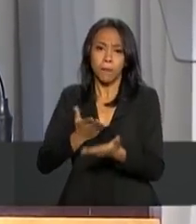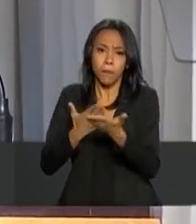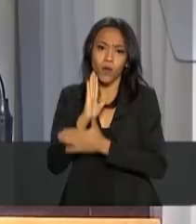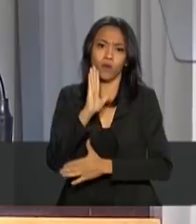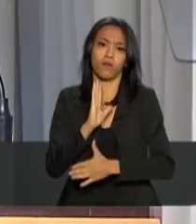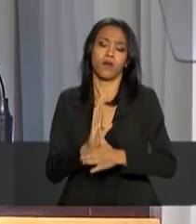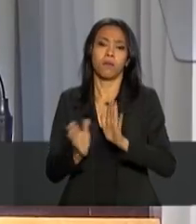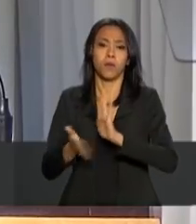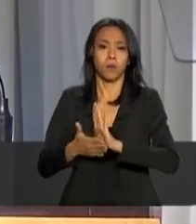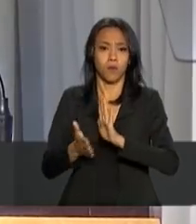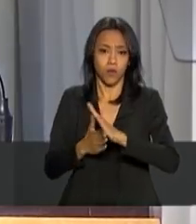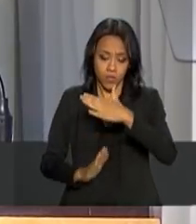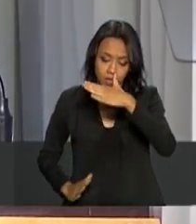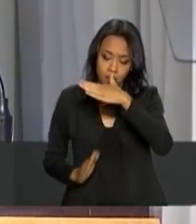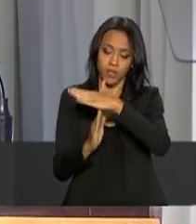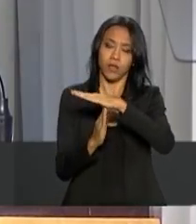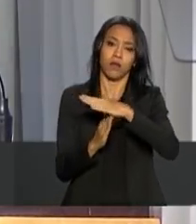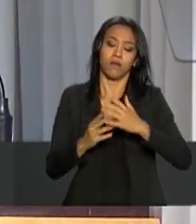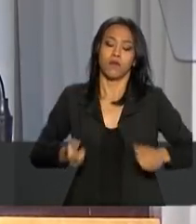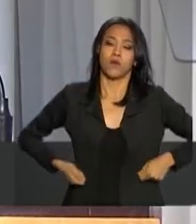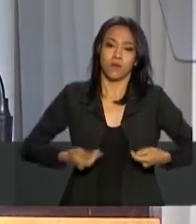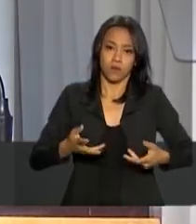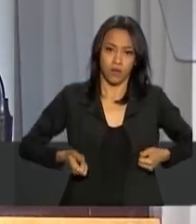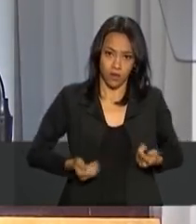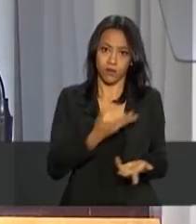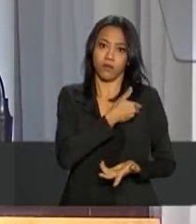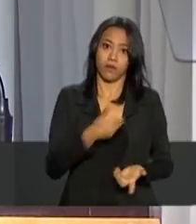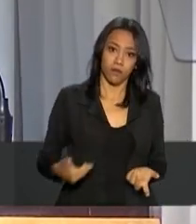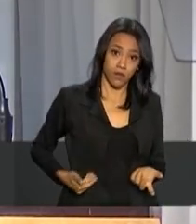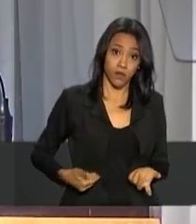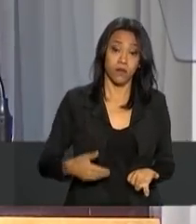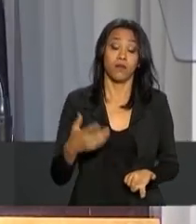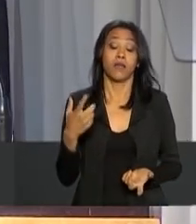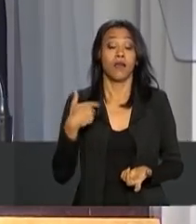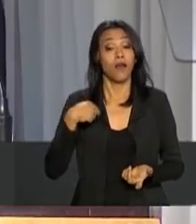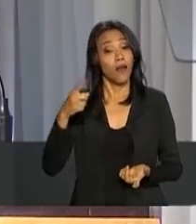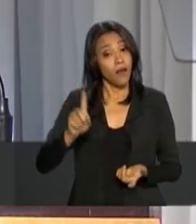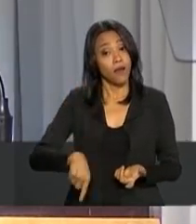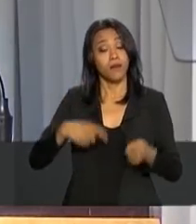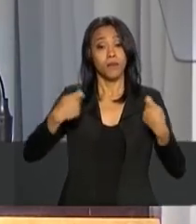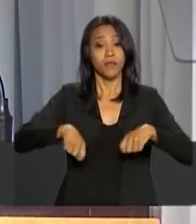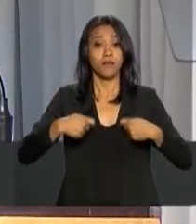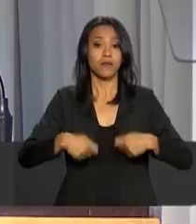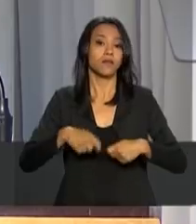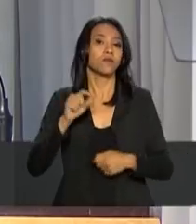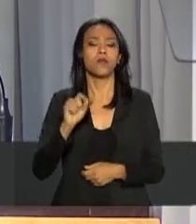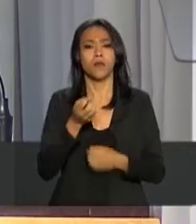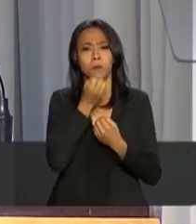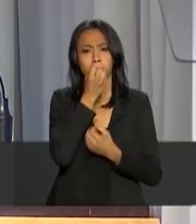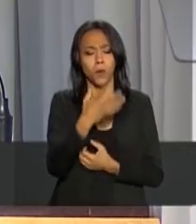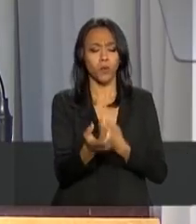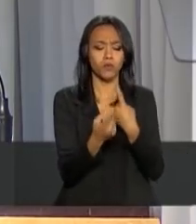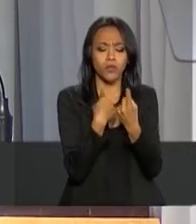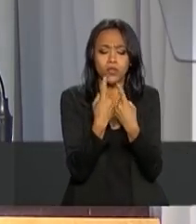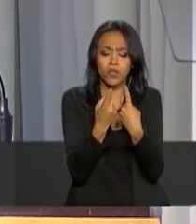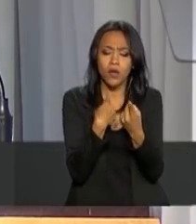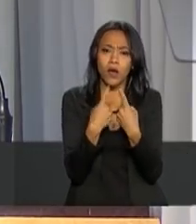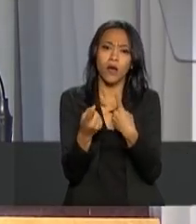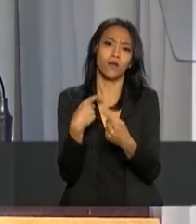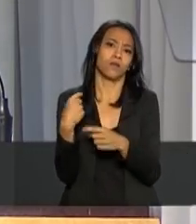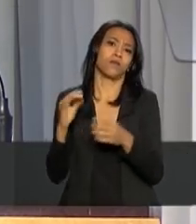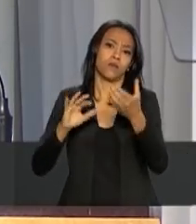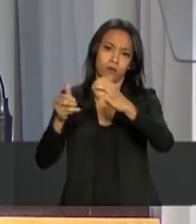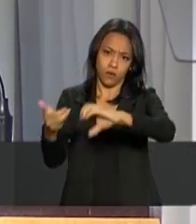lugar, tendo em vista até a existência do déficit, era preciso, volto a dizer, um bom diálogo com o Congresso Nacional, porque,